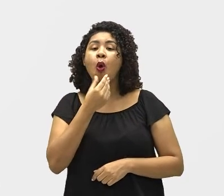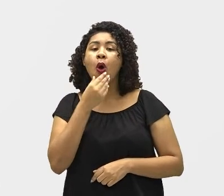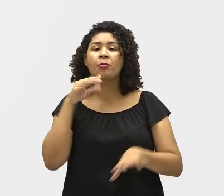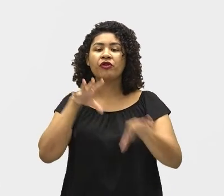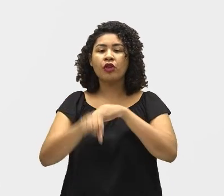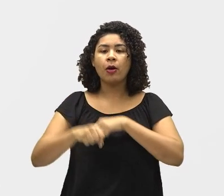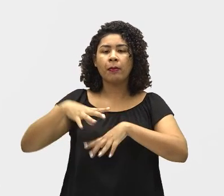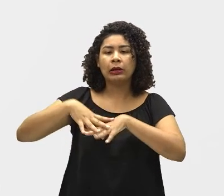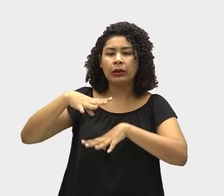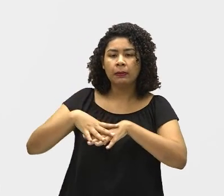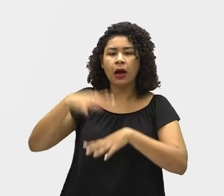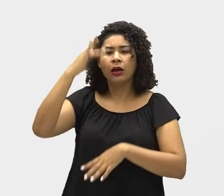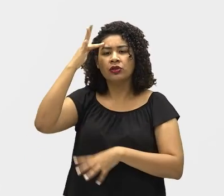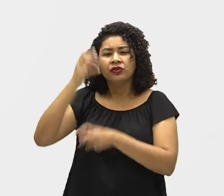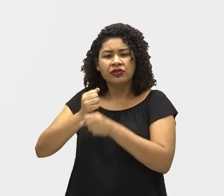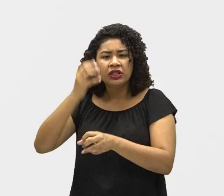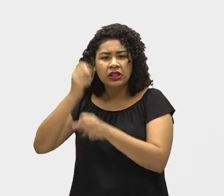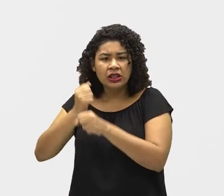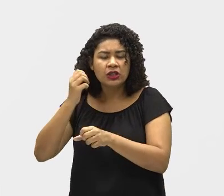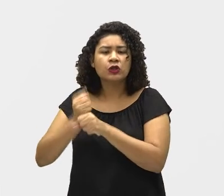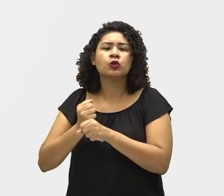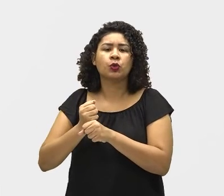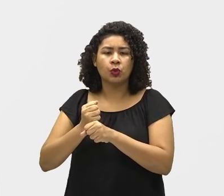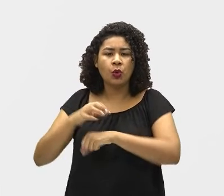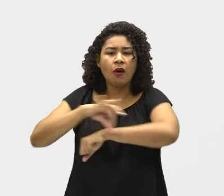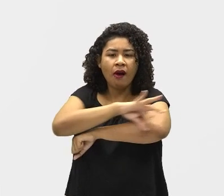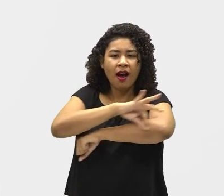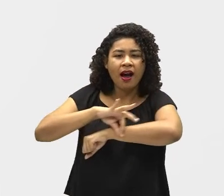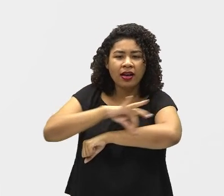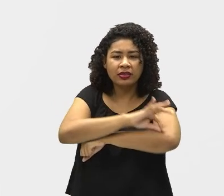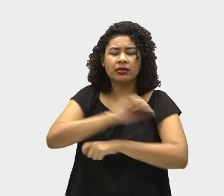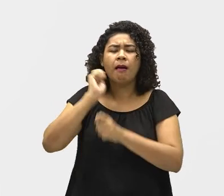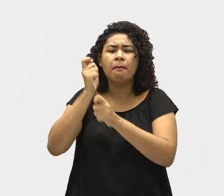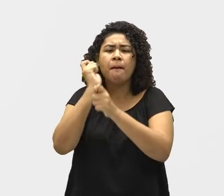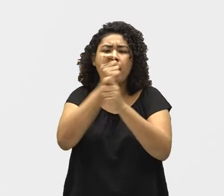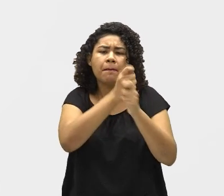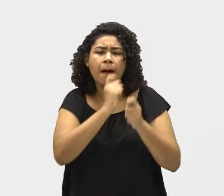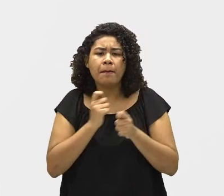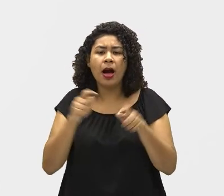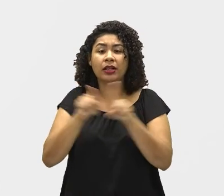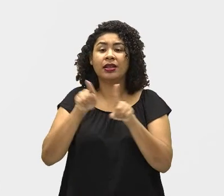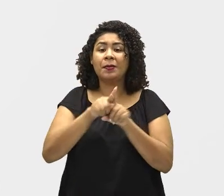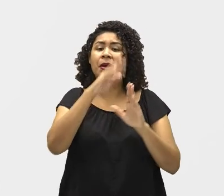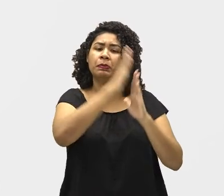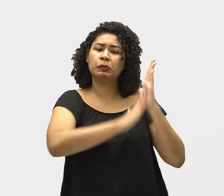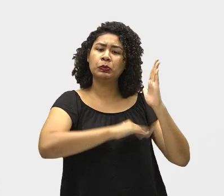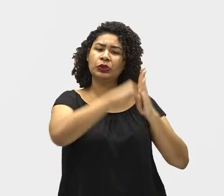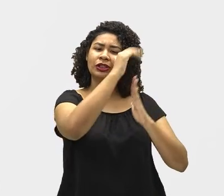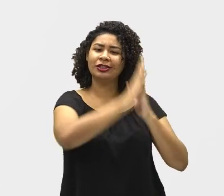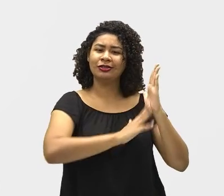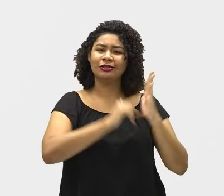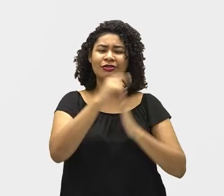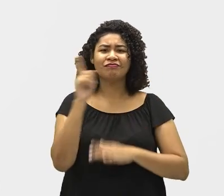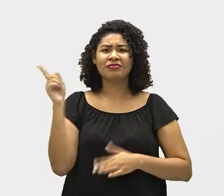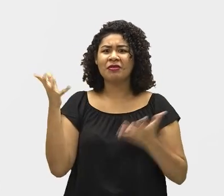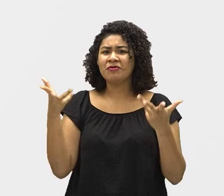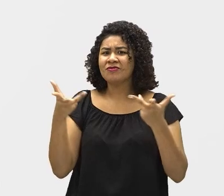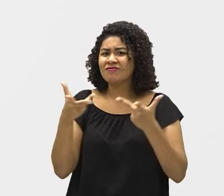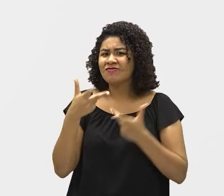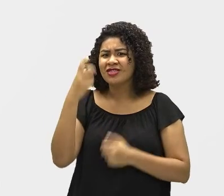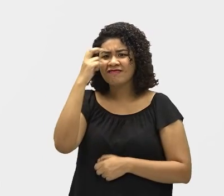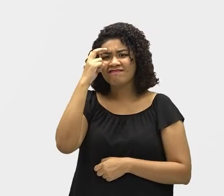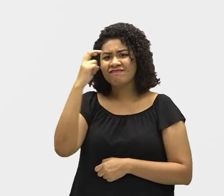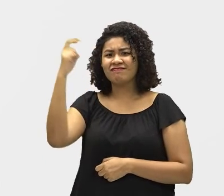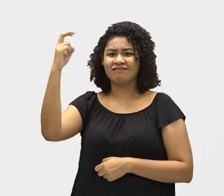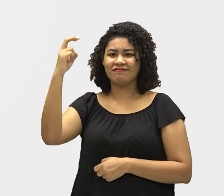físico, anatomista, inventor, arquiteto, escultor e pintor, tá? Ele foi um gênio absoluto. A Mona